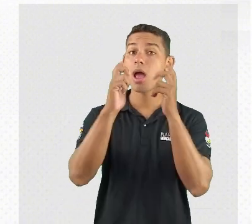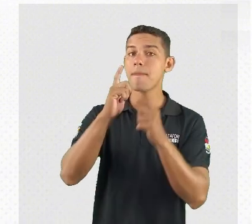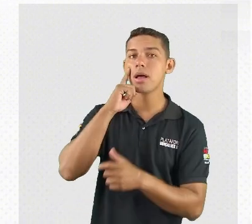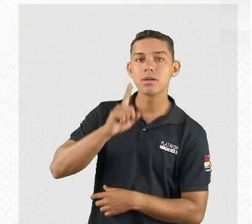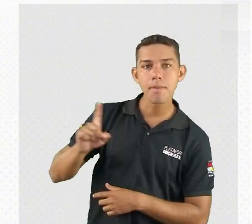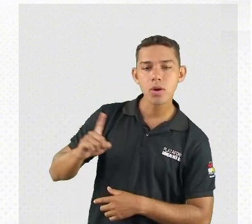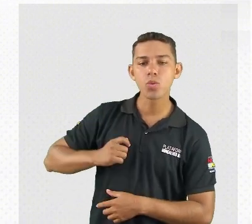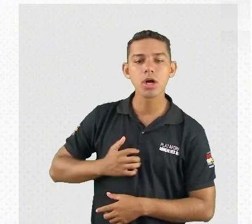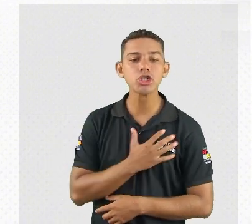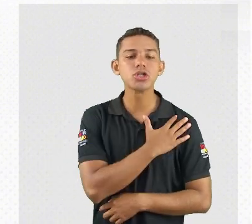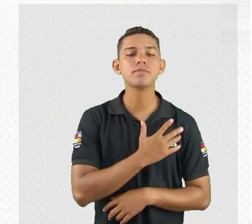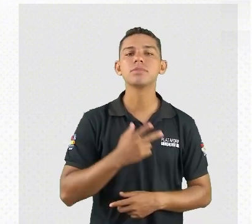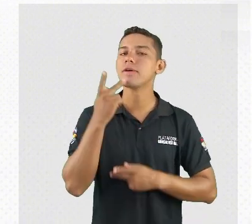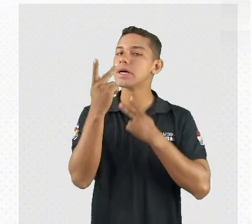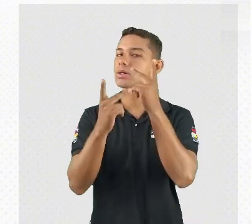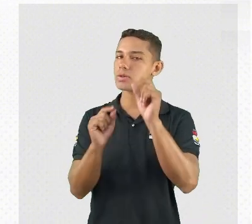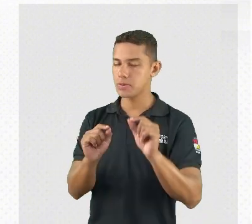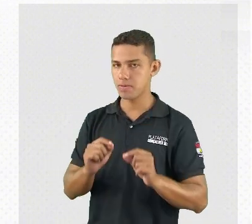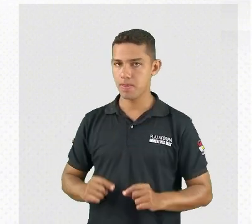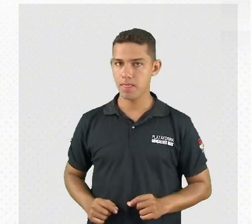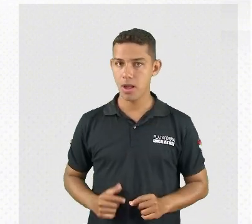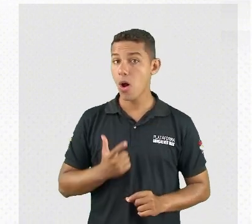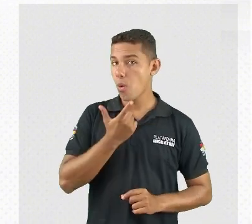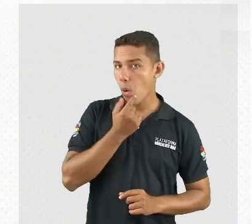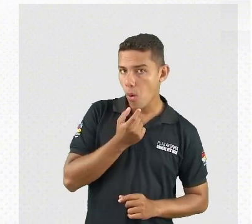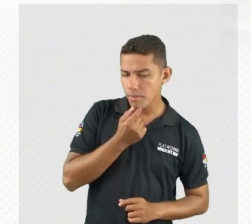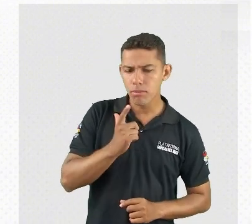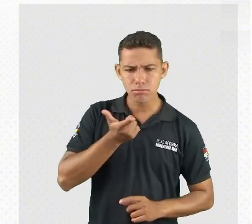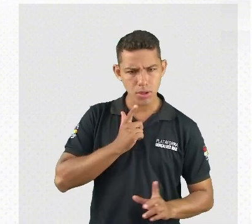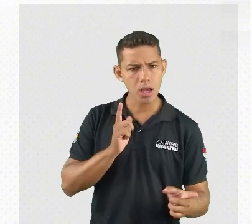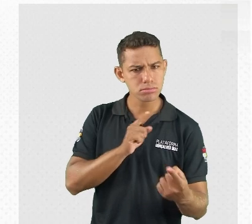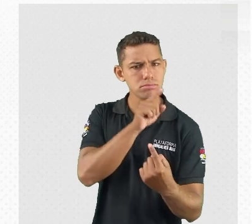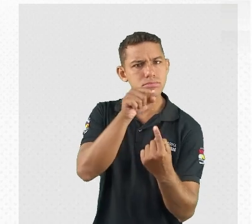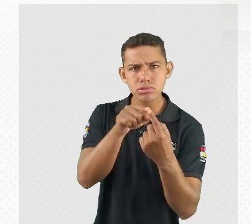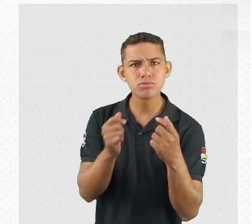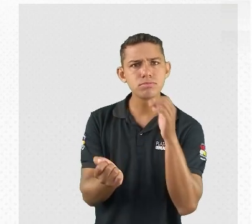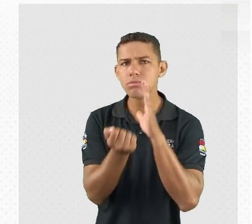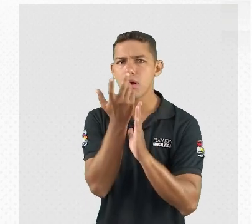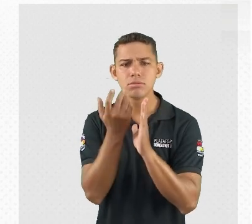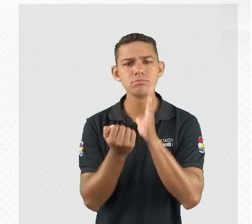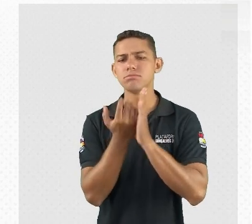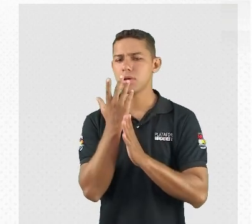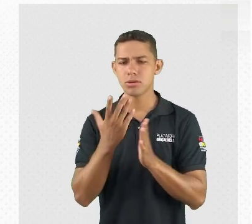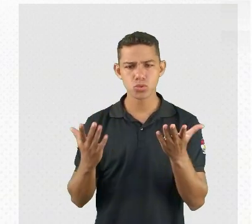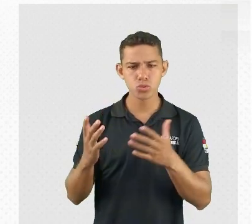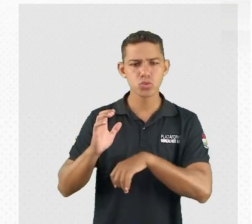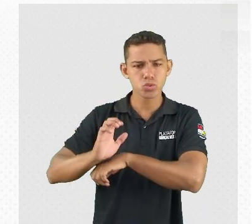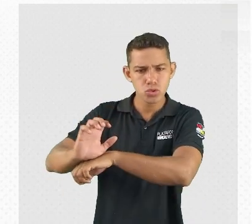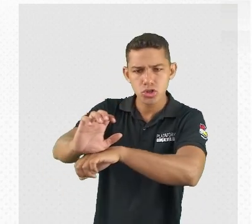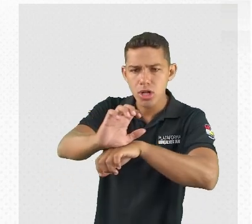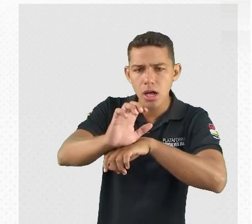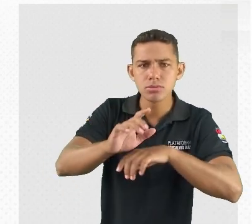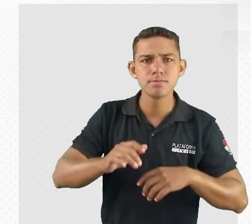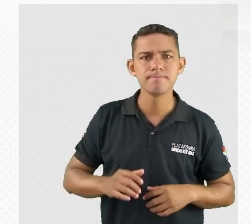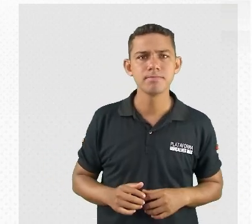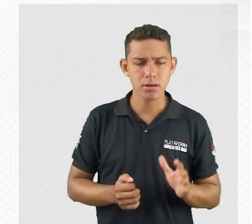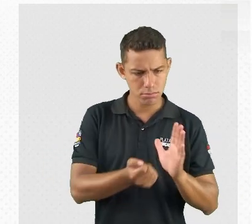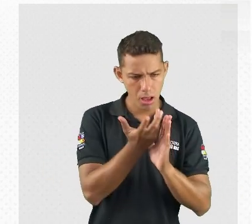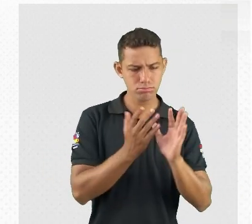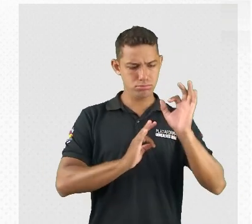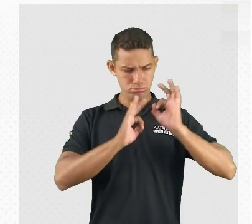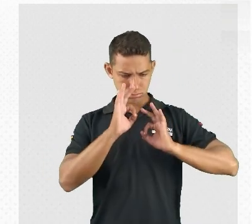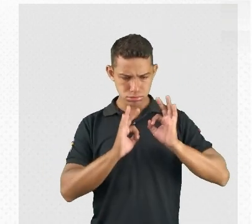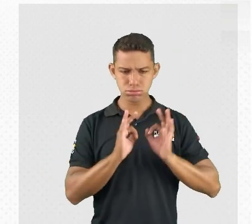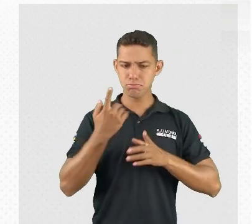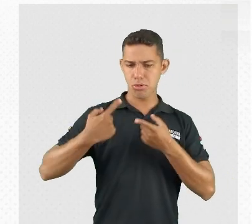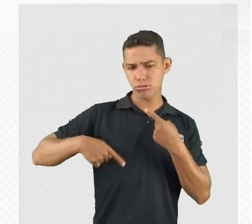Aristóteles está dizendo o seguinte: o homem ele tem uma tendência em criar o Estado, o homem ele tem uma tendência a se